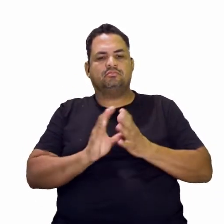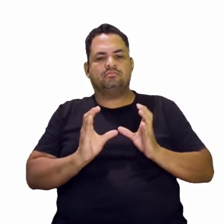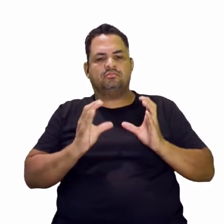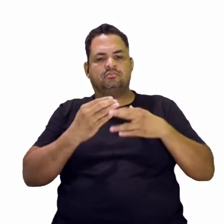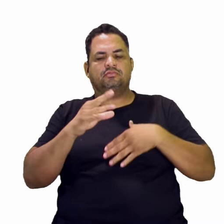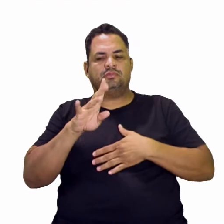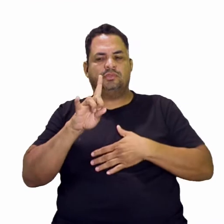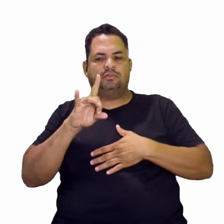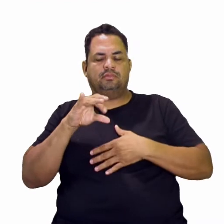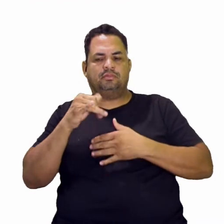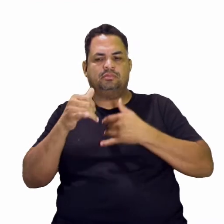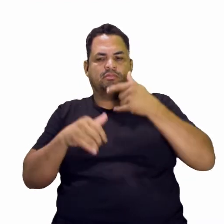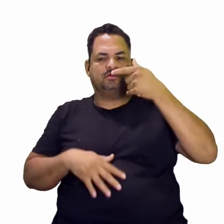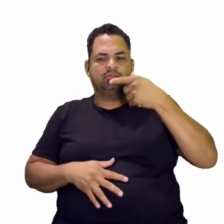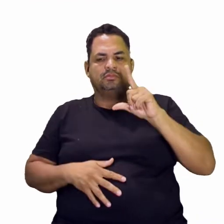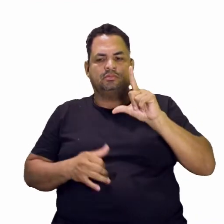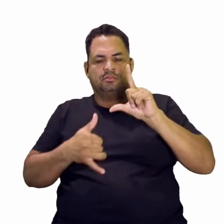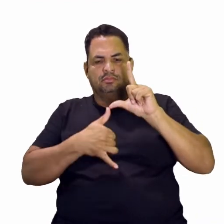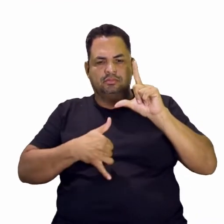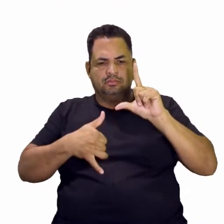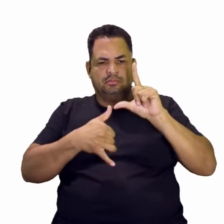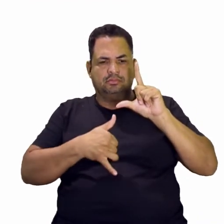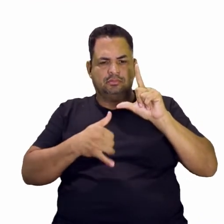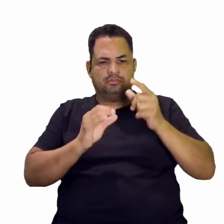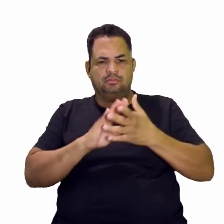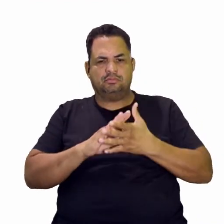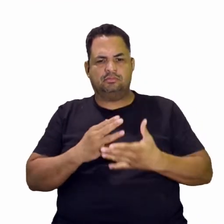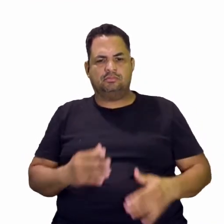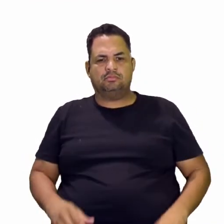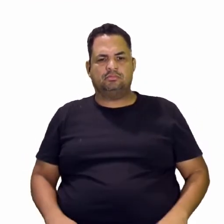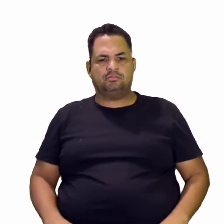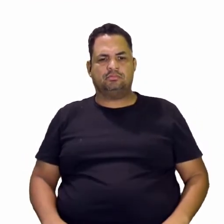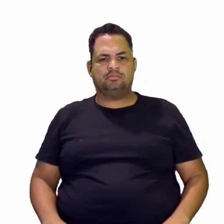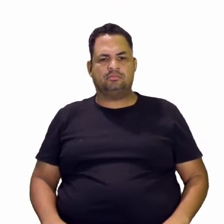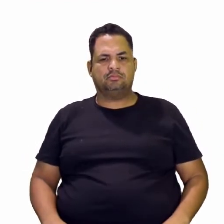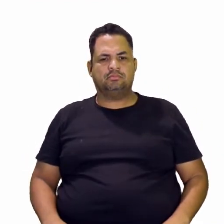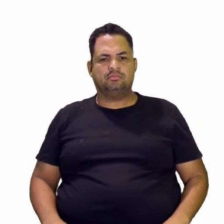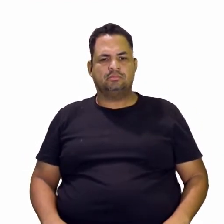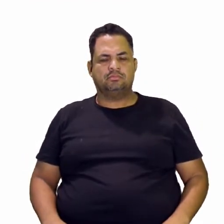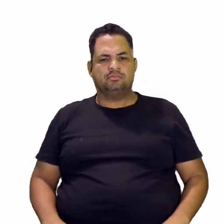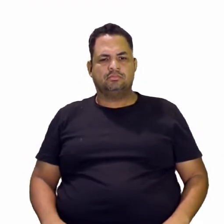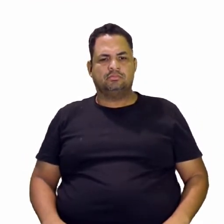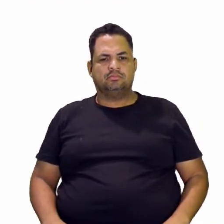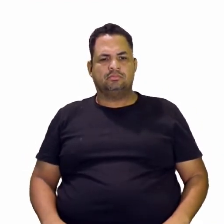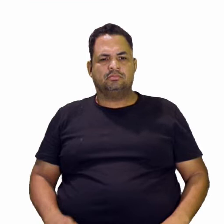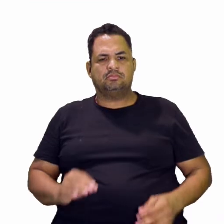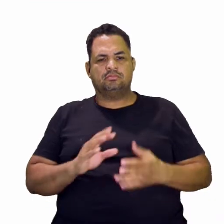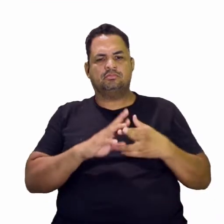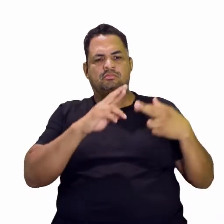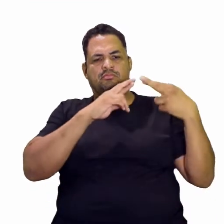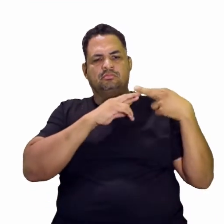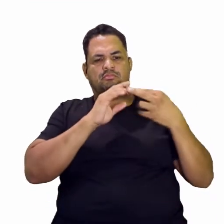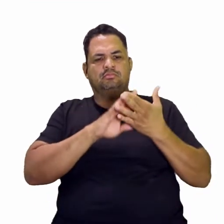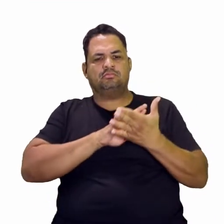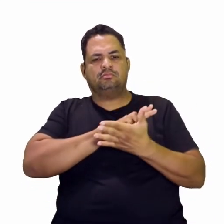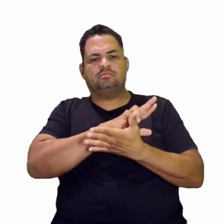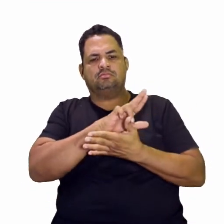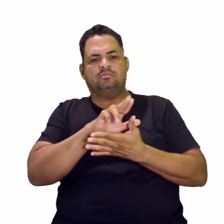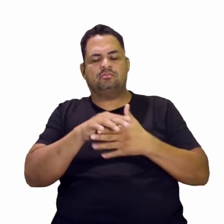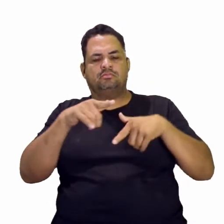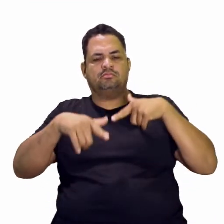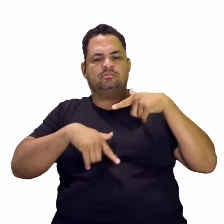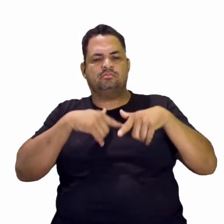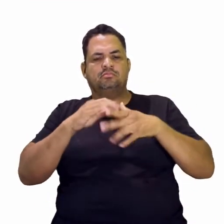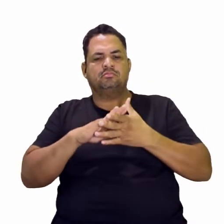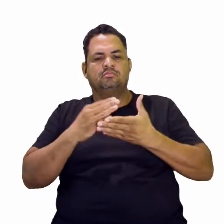dos lipídios, são produzidos ou pelas suprarrenais ou pelas gônadas, as quais são responsáveis por diversas funções